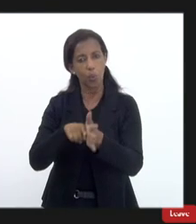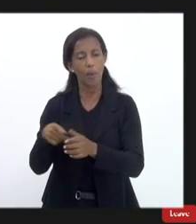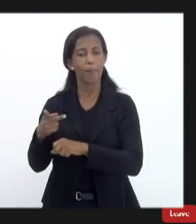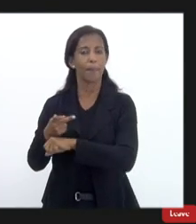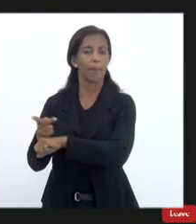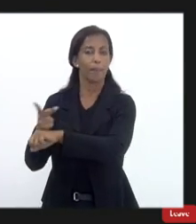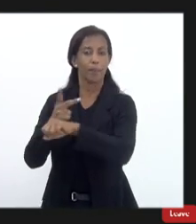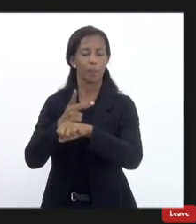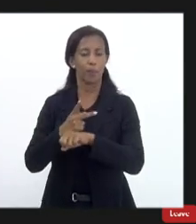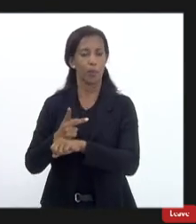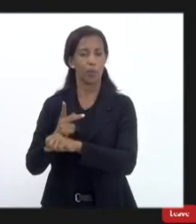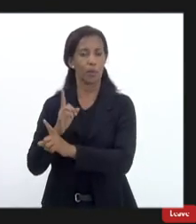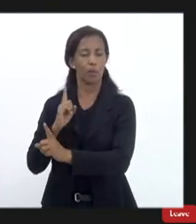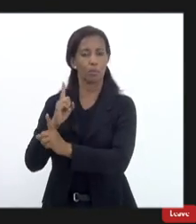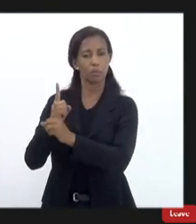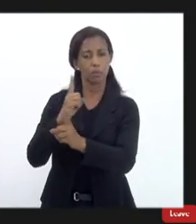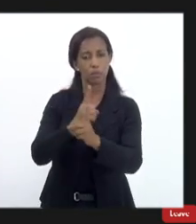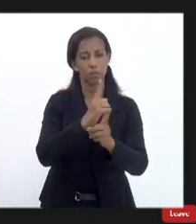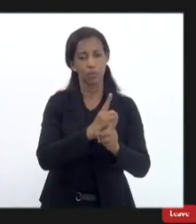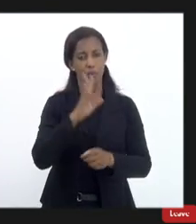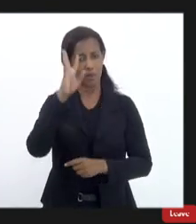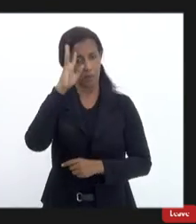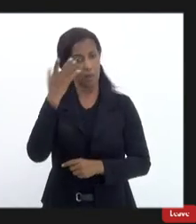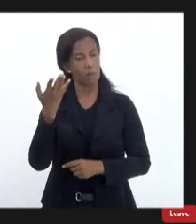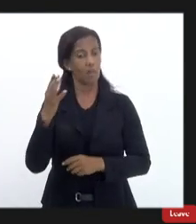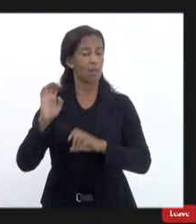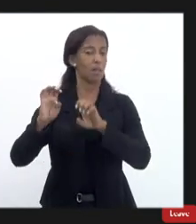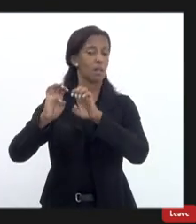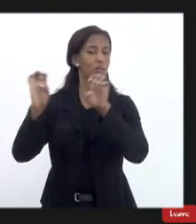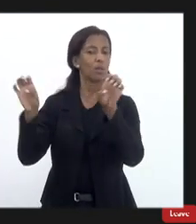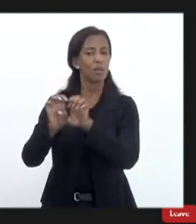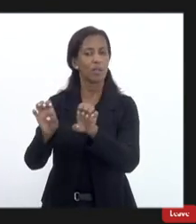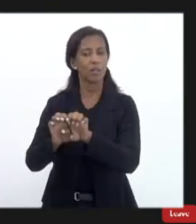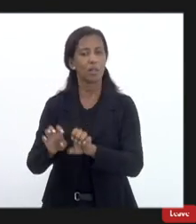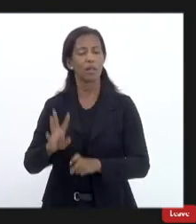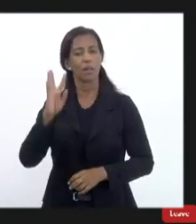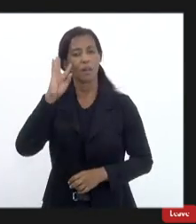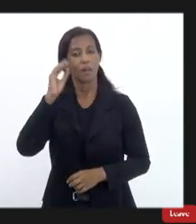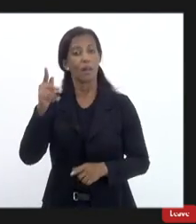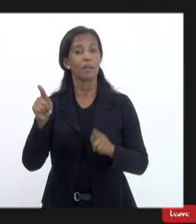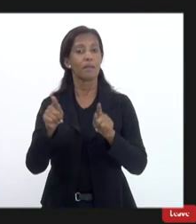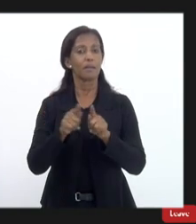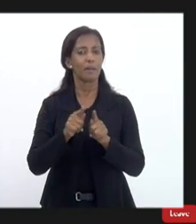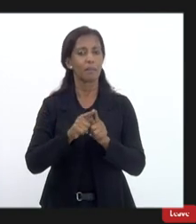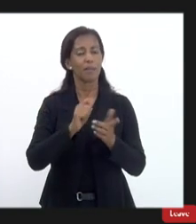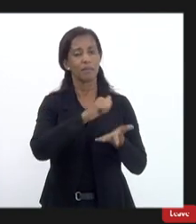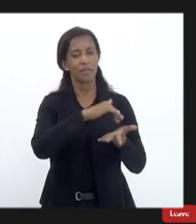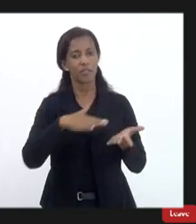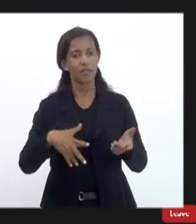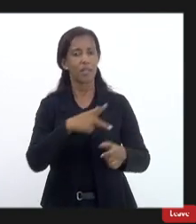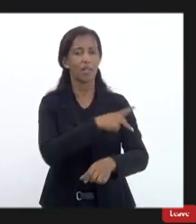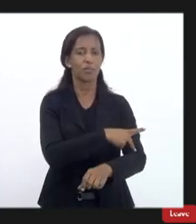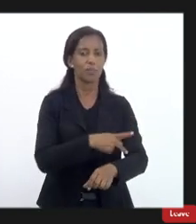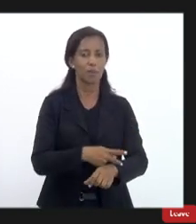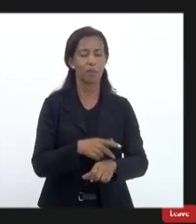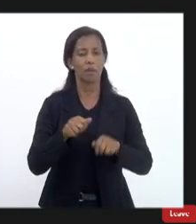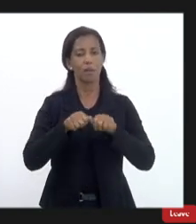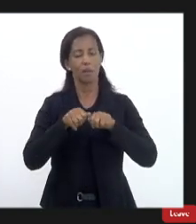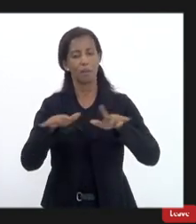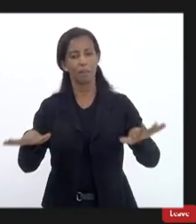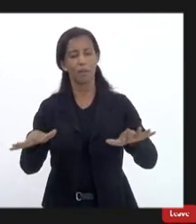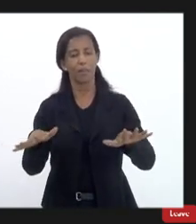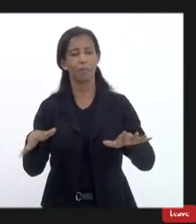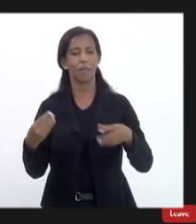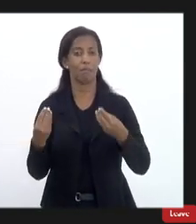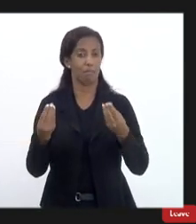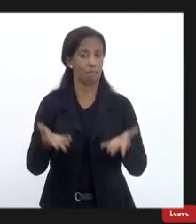buscando essas soluções, não só as soluções estruturais, mas também as soluções pedagógicas que a pandemia está nos impondo. Então, eu